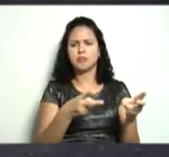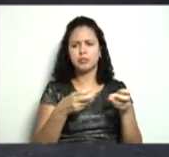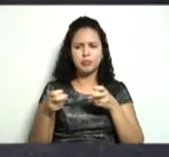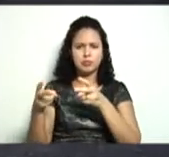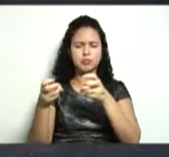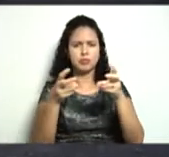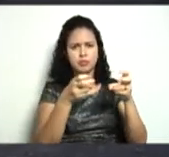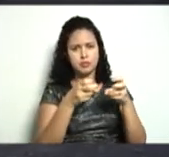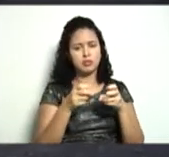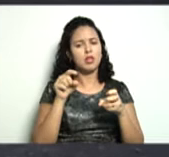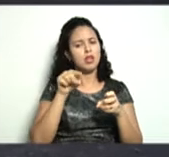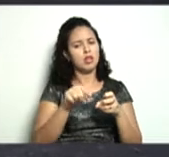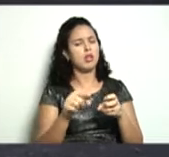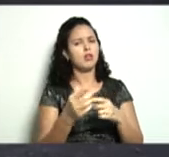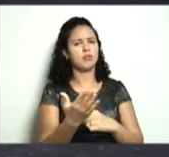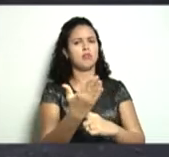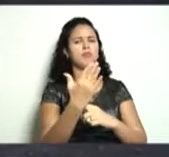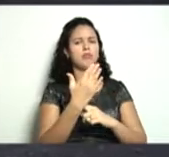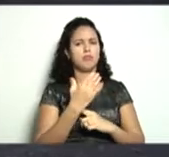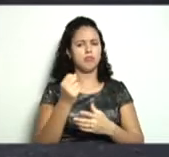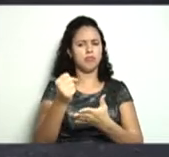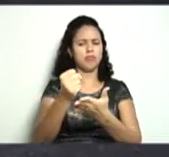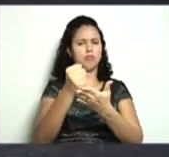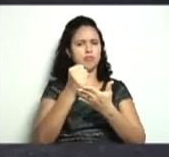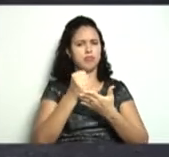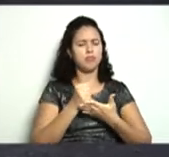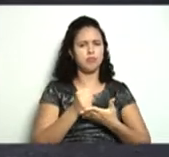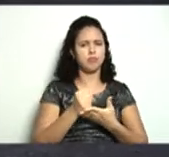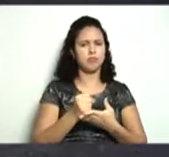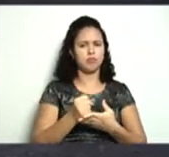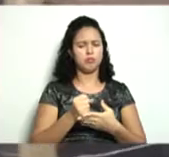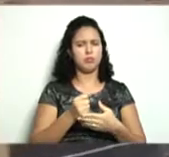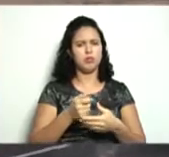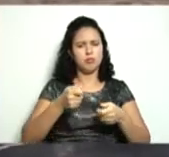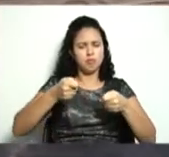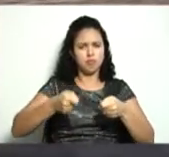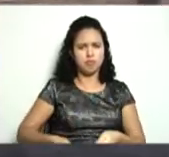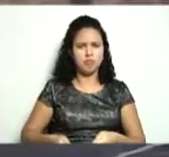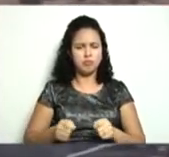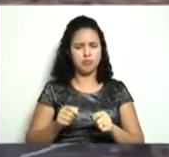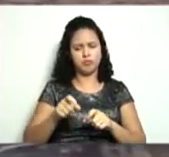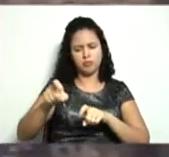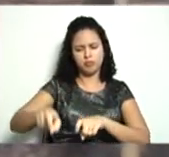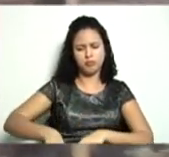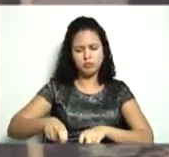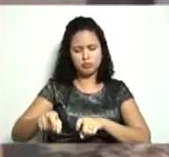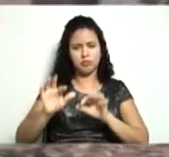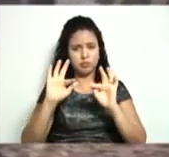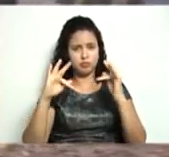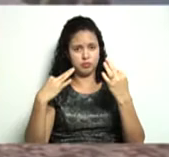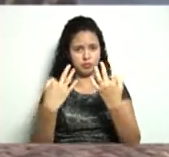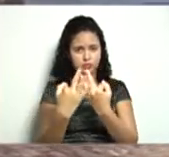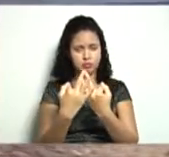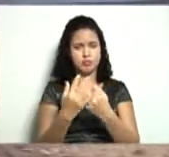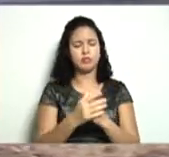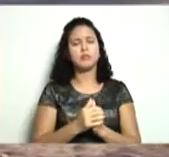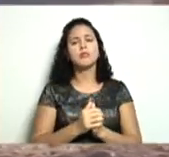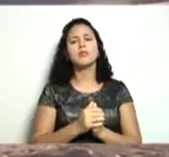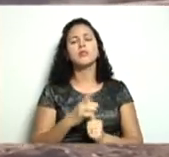é lá que dá o sustento e fortifica nós como agricultores familiares. Nós temos